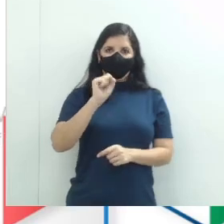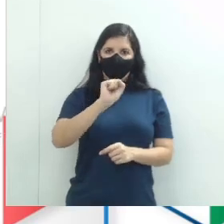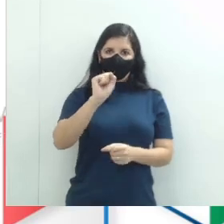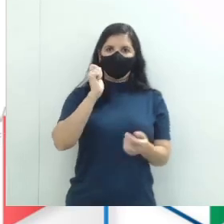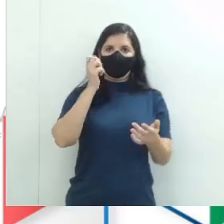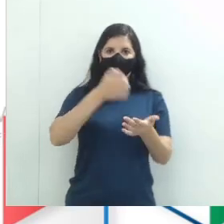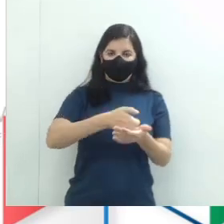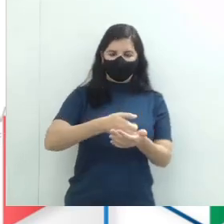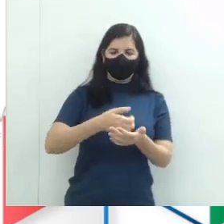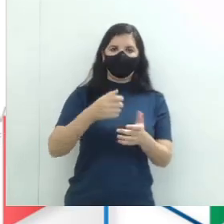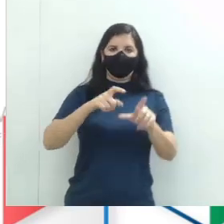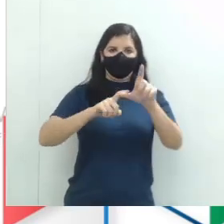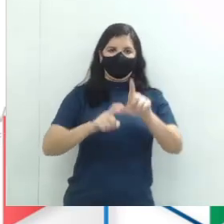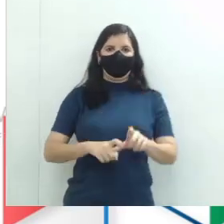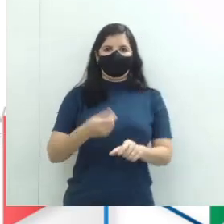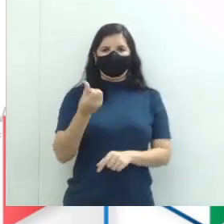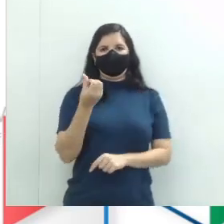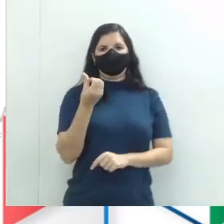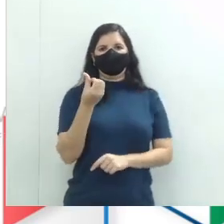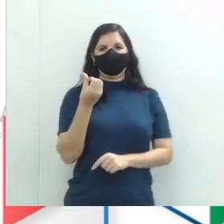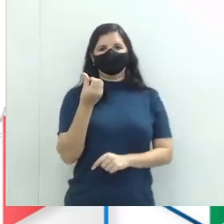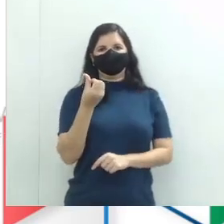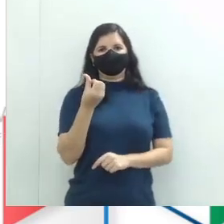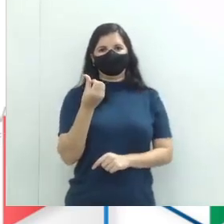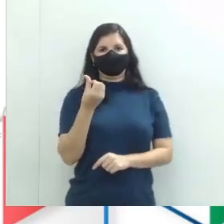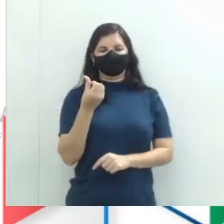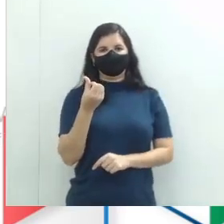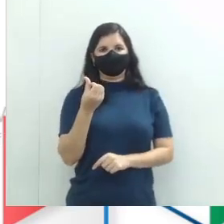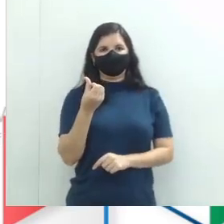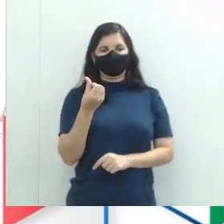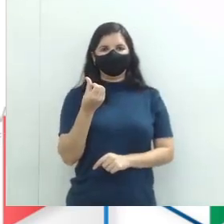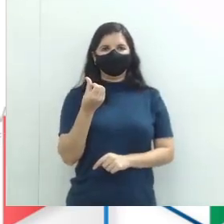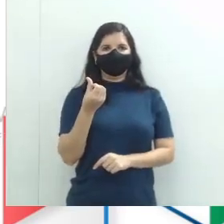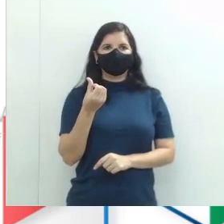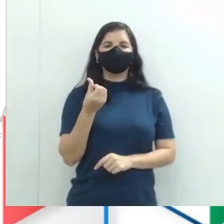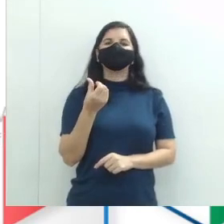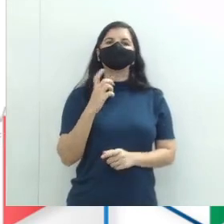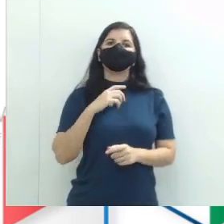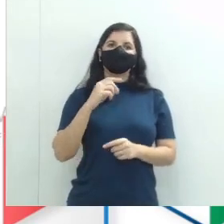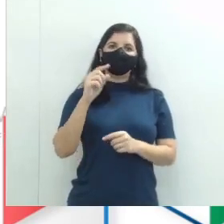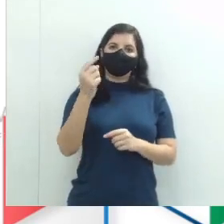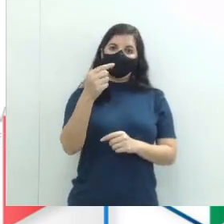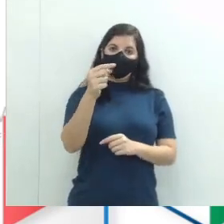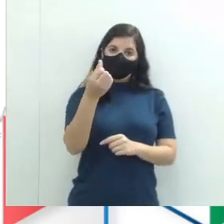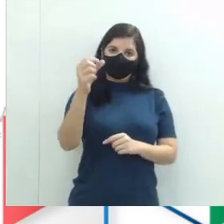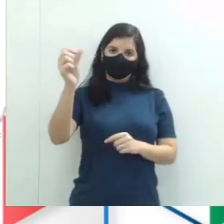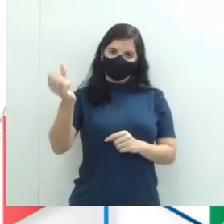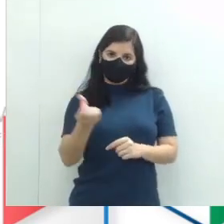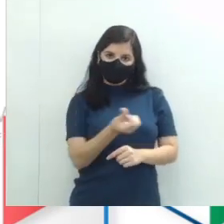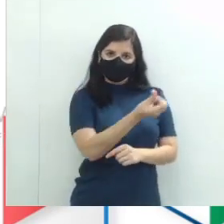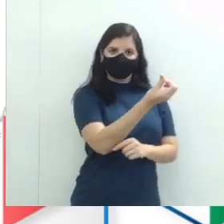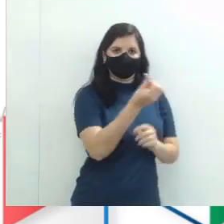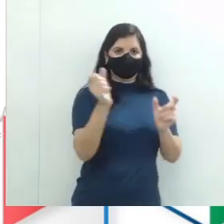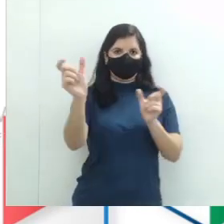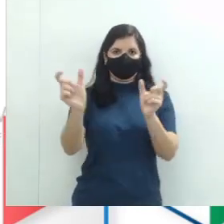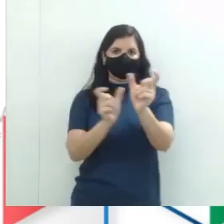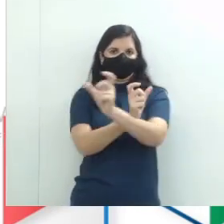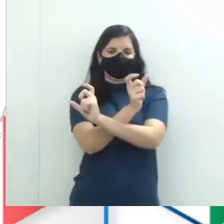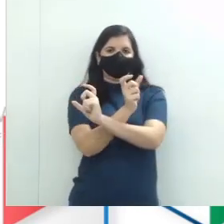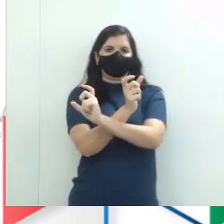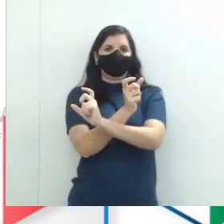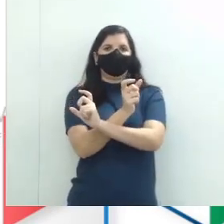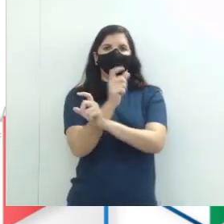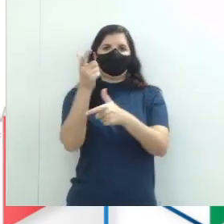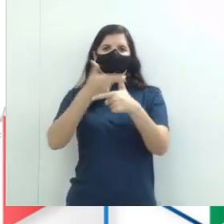pagar. Eu vou ficar devendo 6. Ok? Passando esse menos 6 para o outro membro, eu